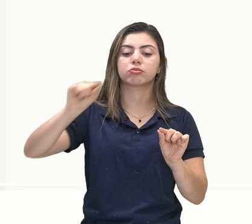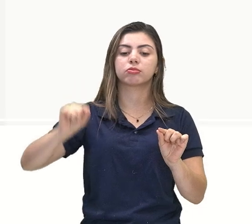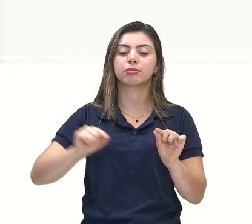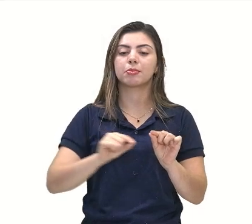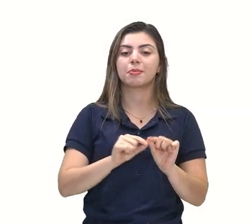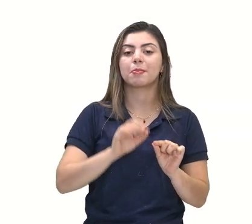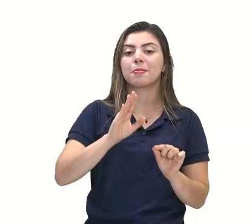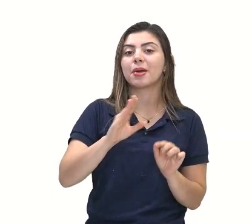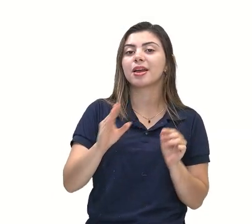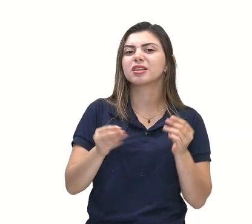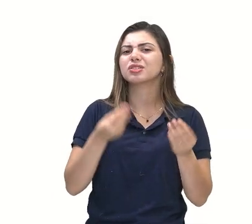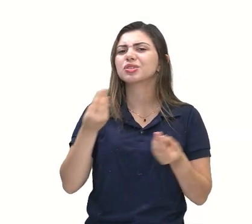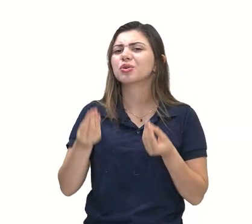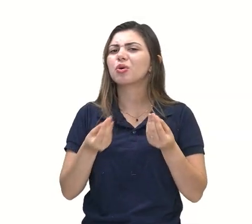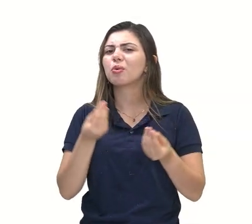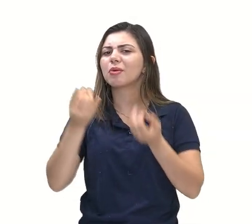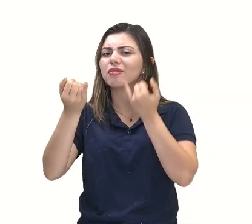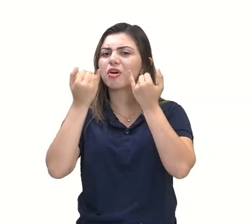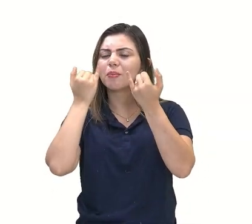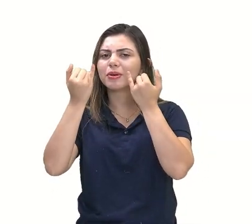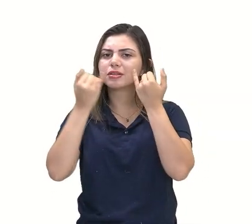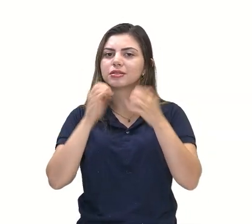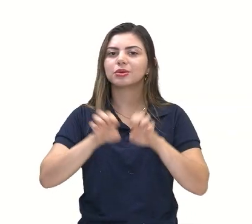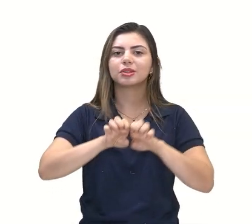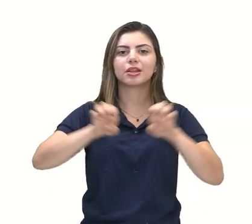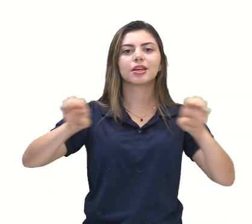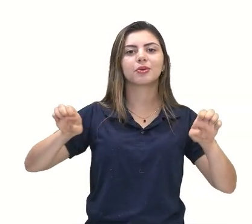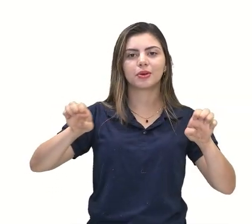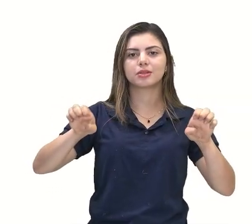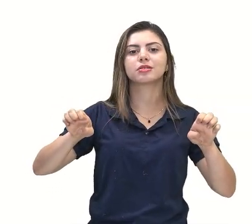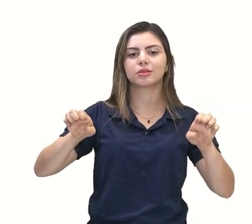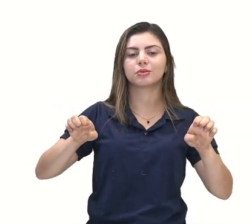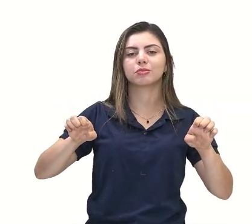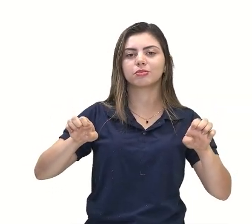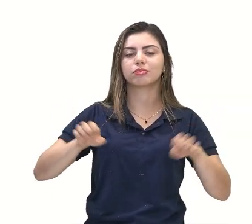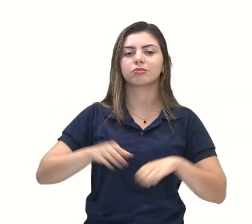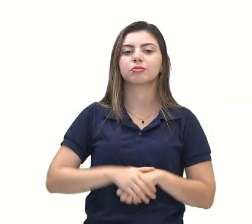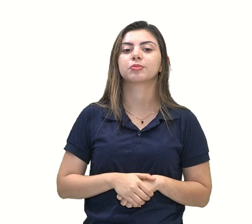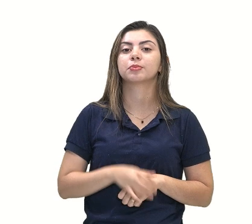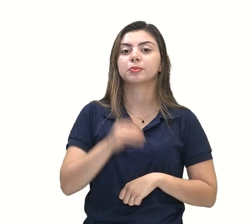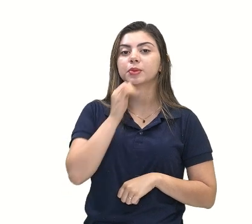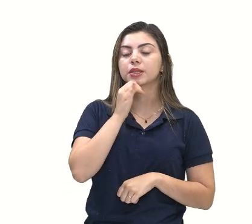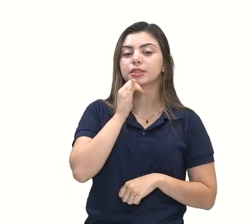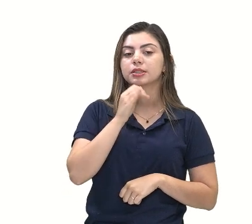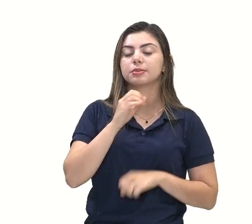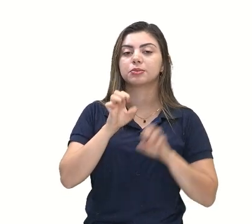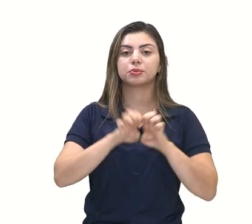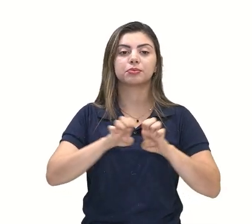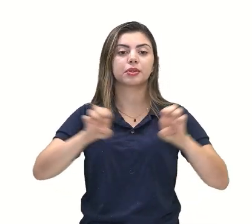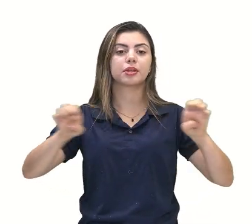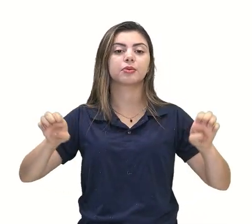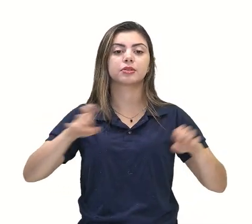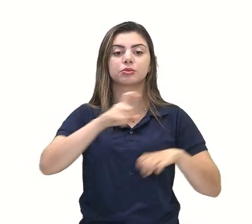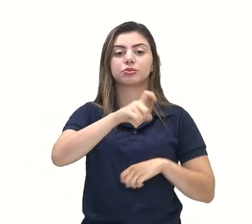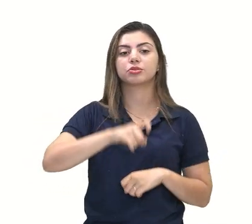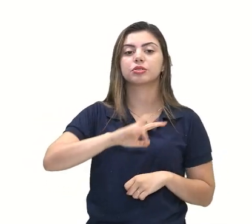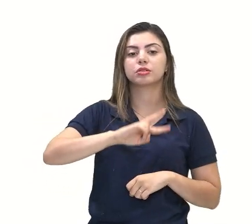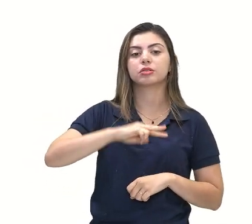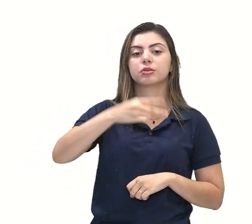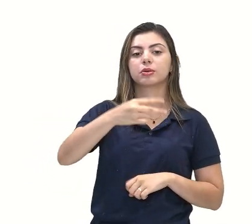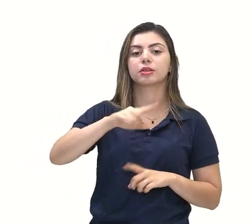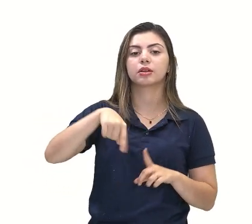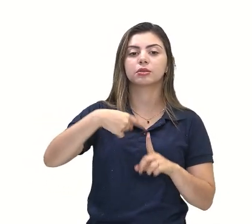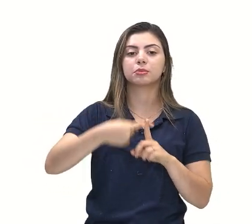forma, né, geral. Vamos supor aqui, ó, x ao quadrado, né, mais y